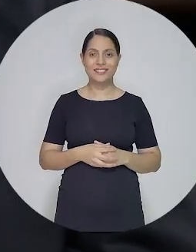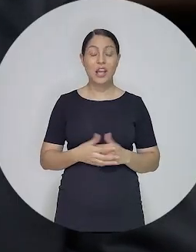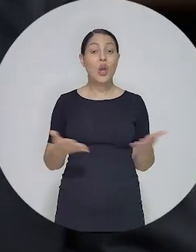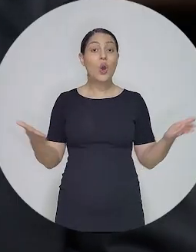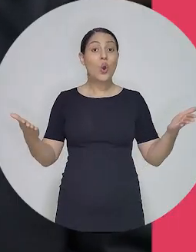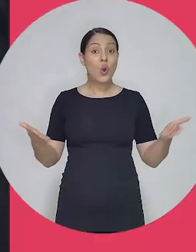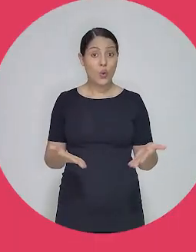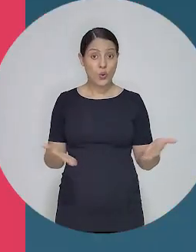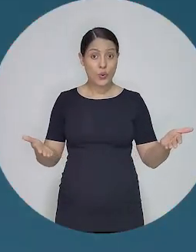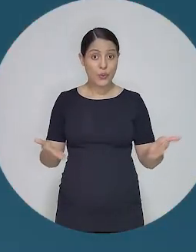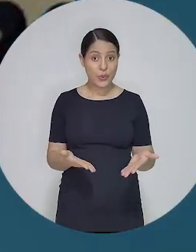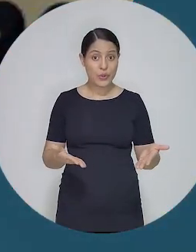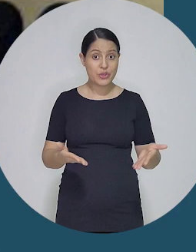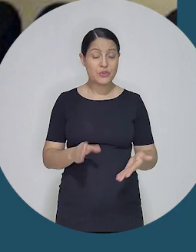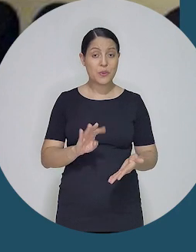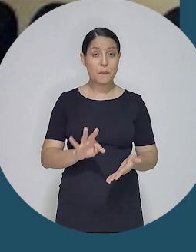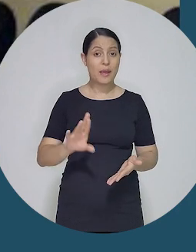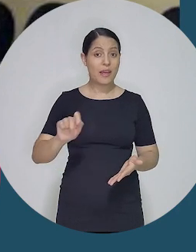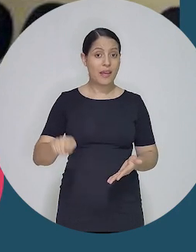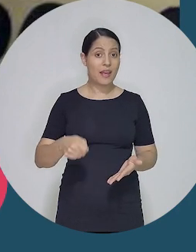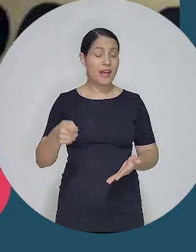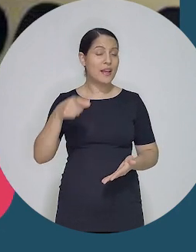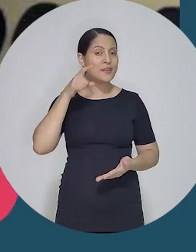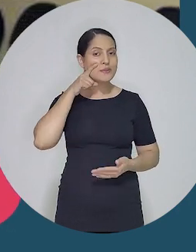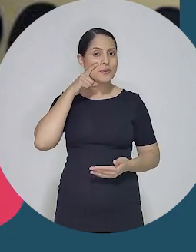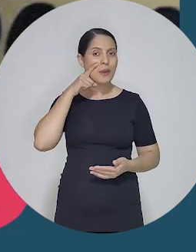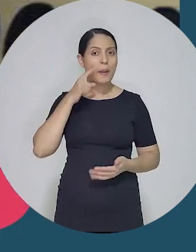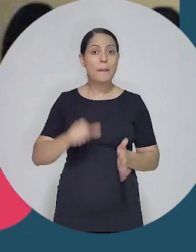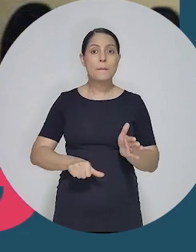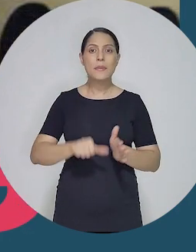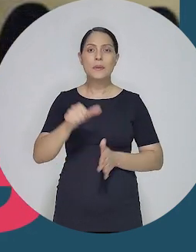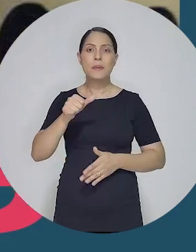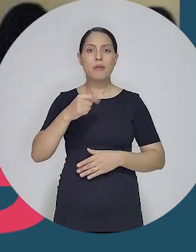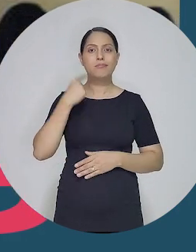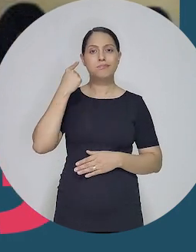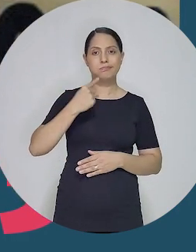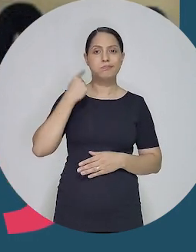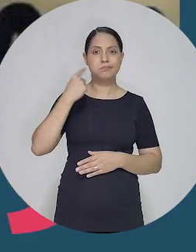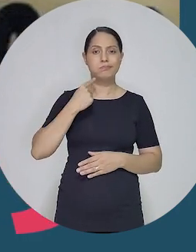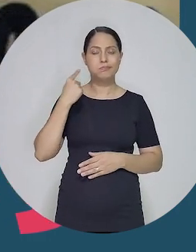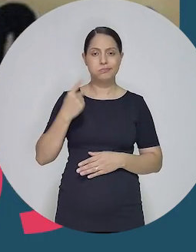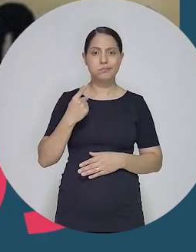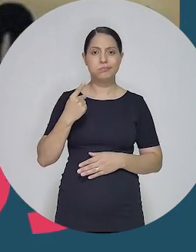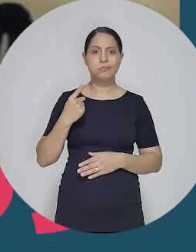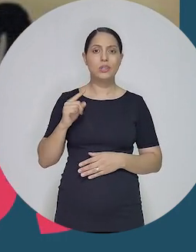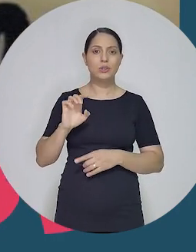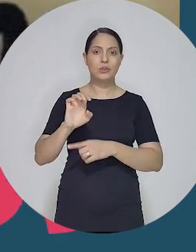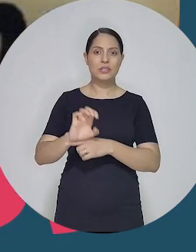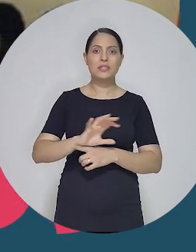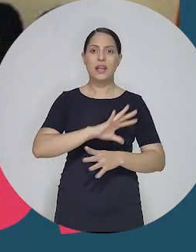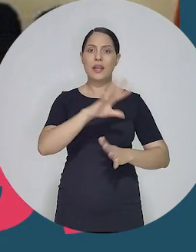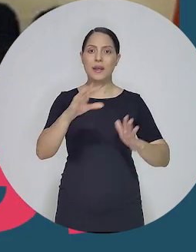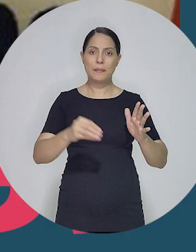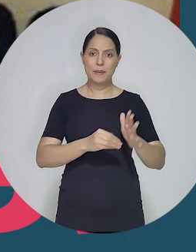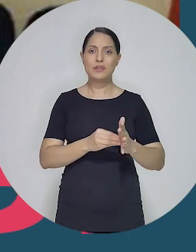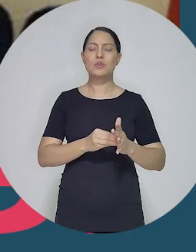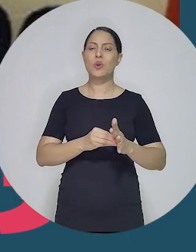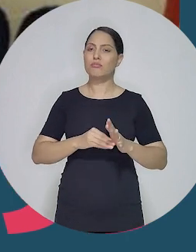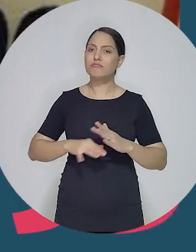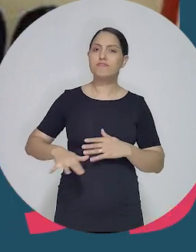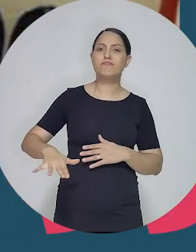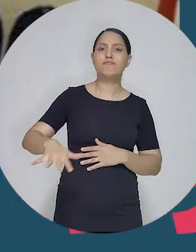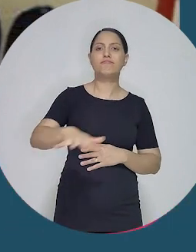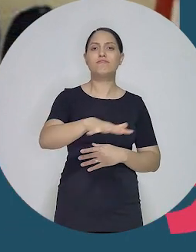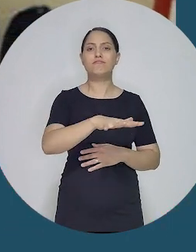representa hoje o fato histórico de ser o primeiro advogado amazonense eleito